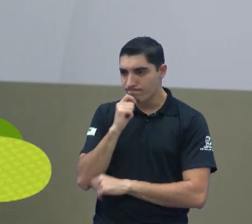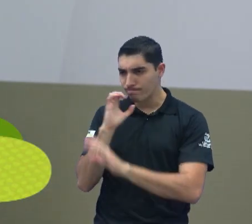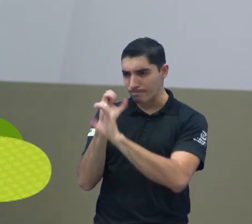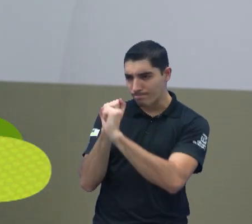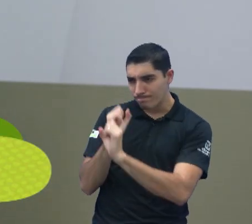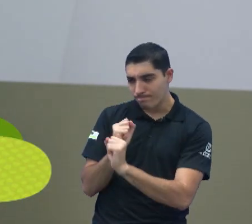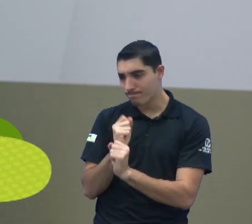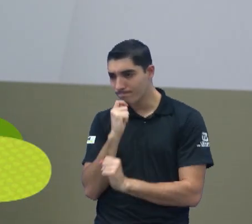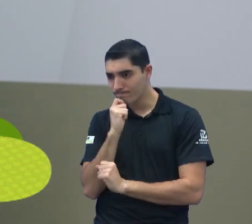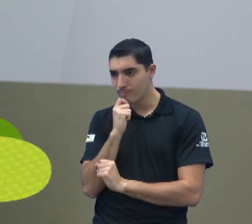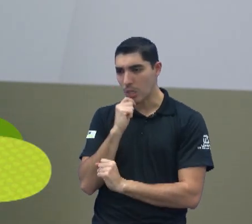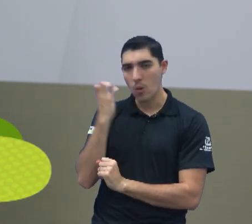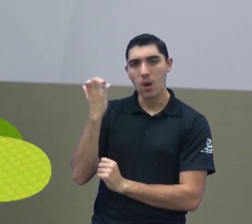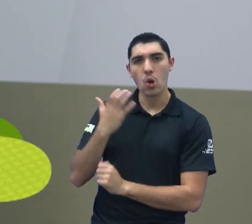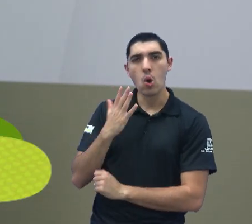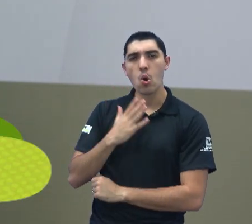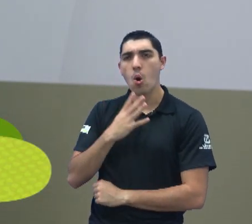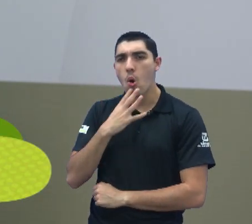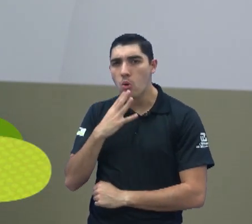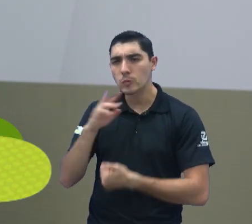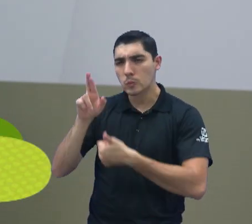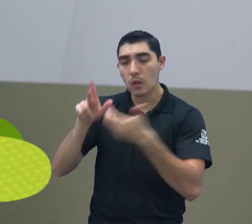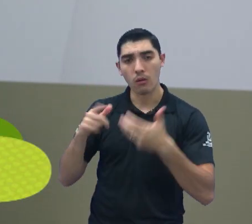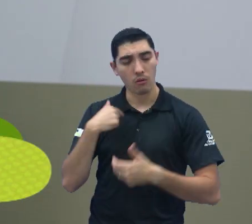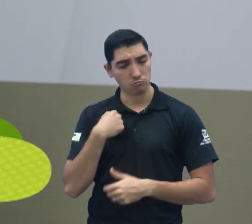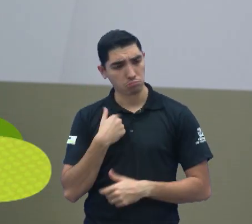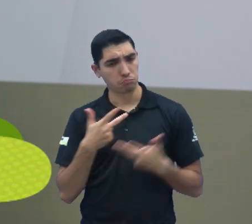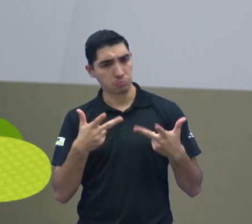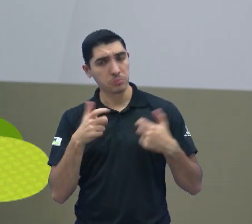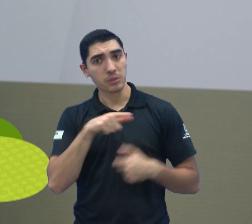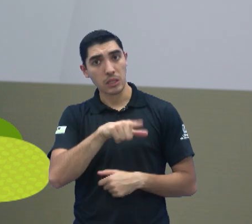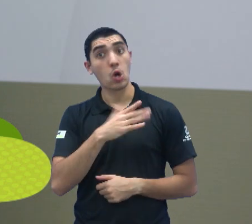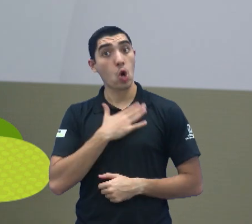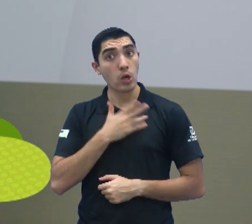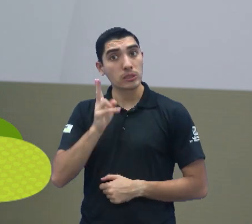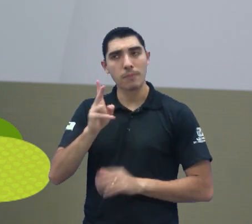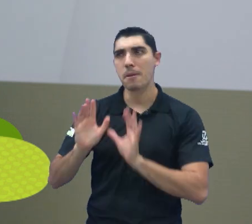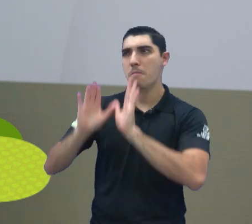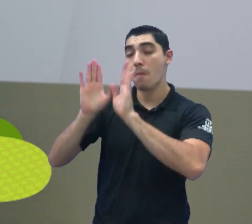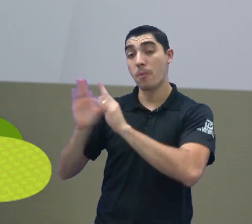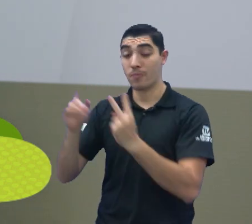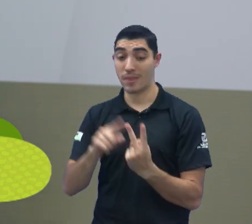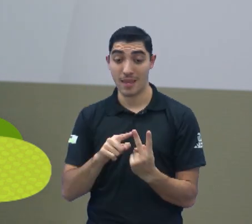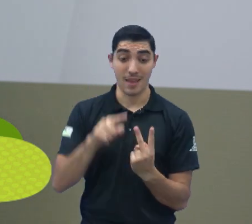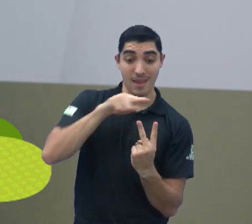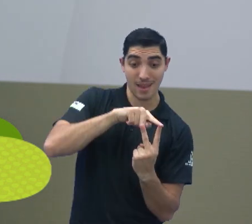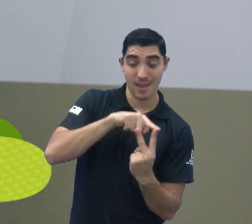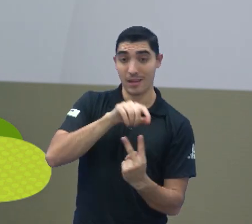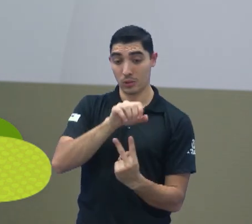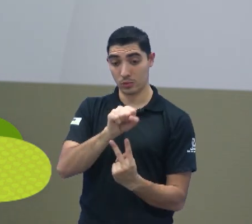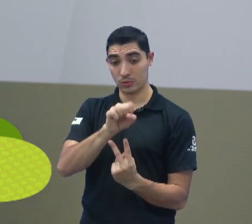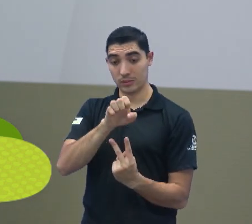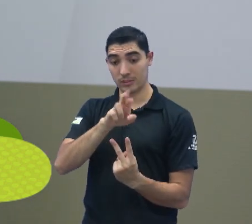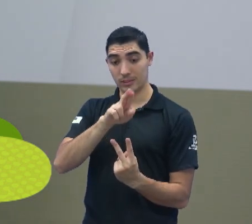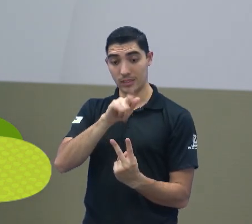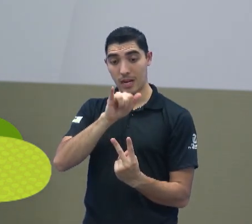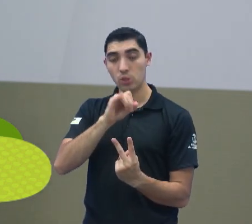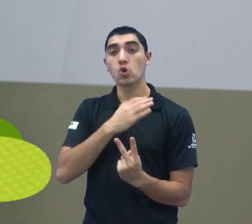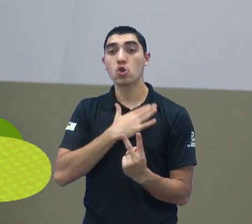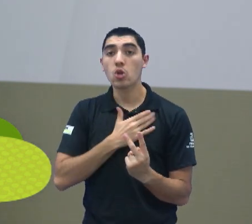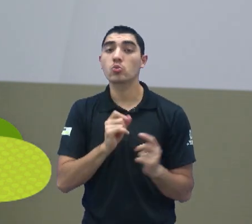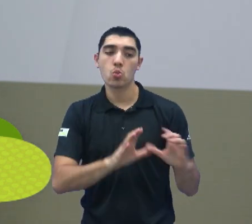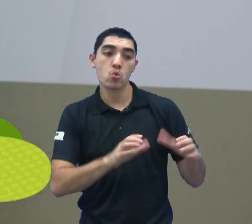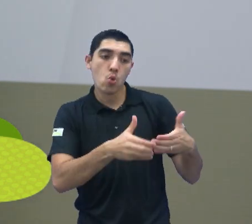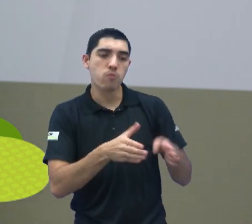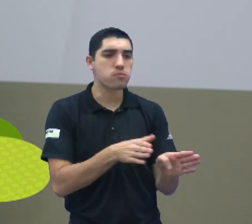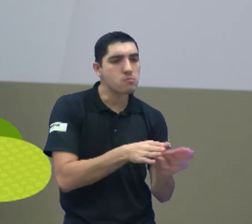de bloco, eu aprendi demais com ele nessa questão de fundamento. E o Sérgio é um cara que trabalha mais a gerência de grupo, sabe?